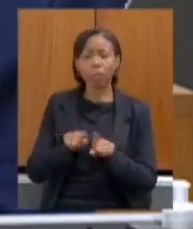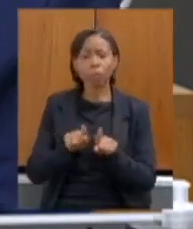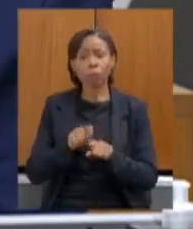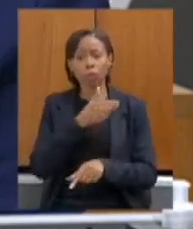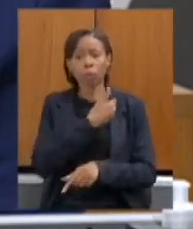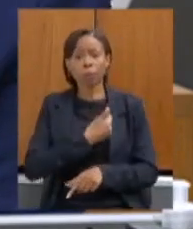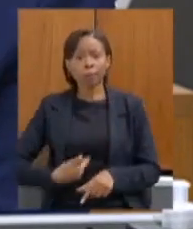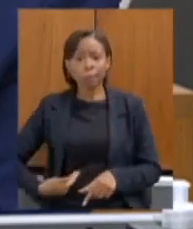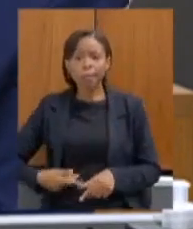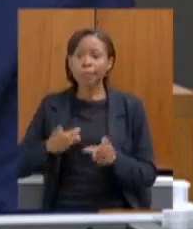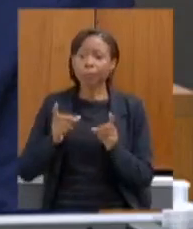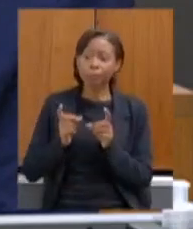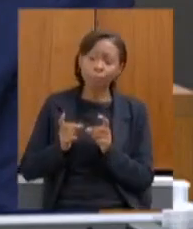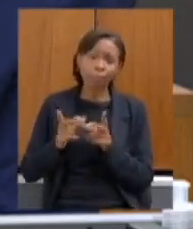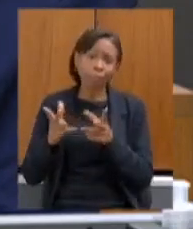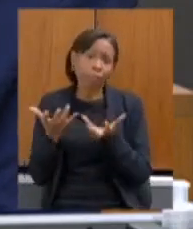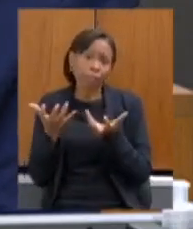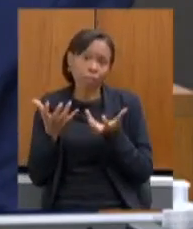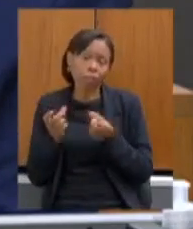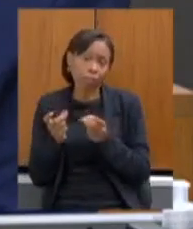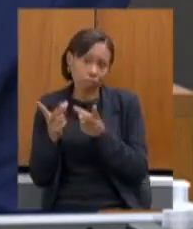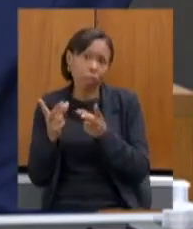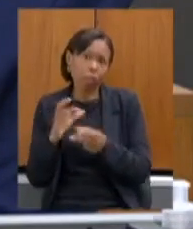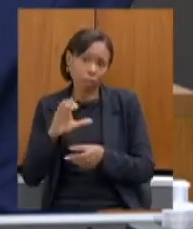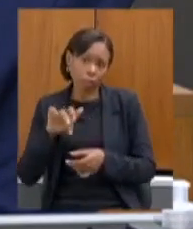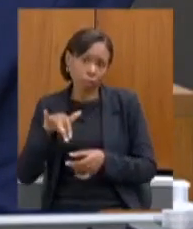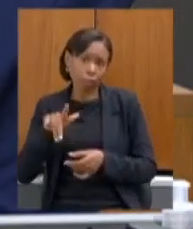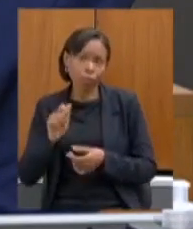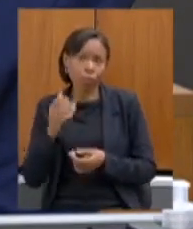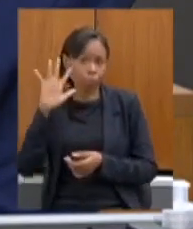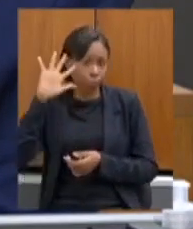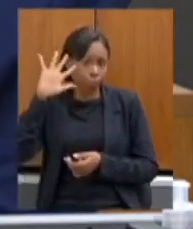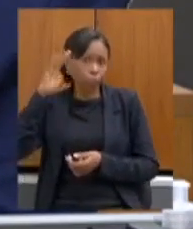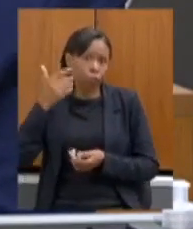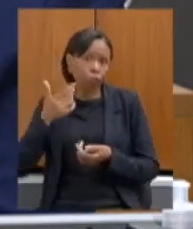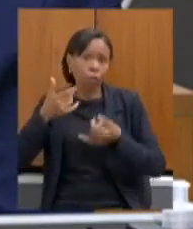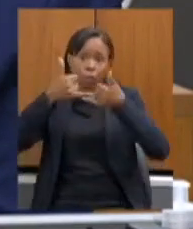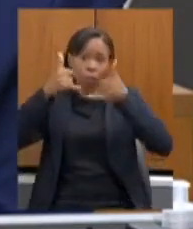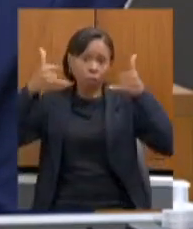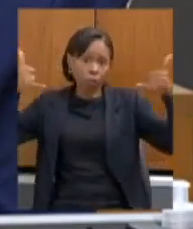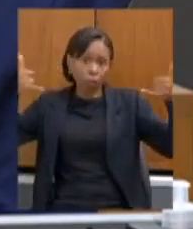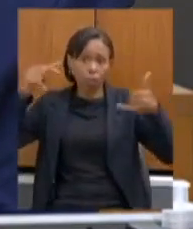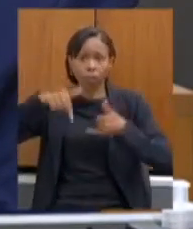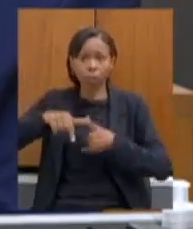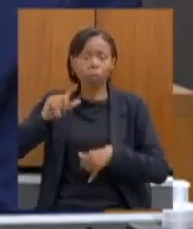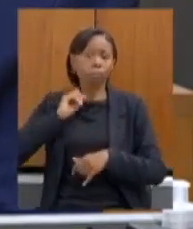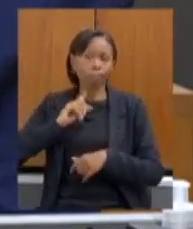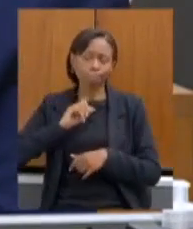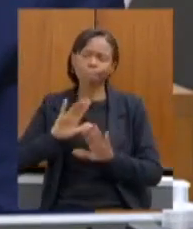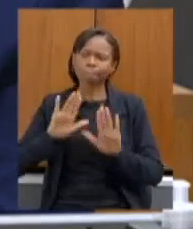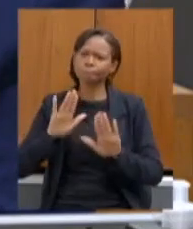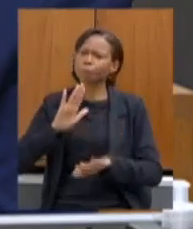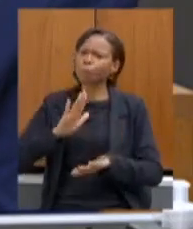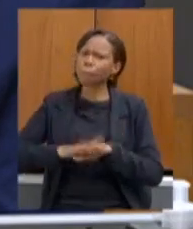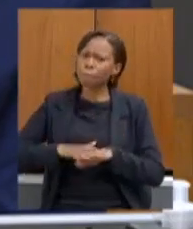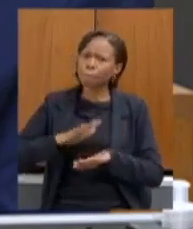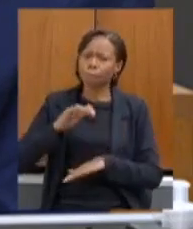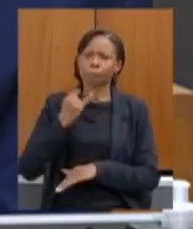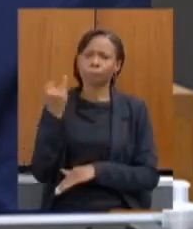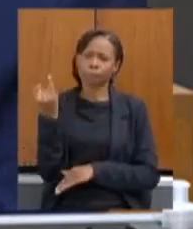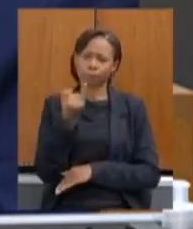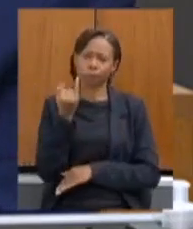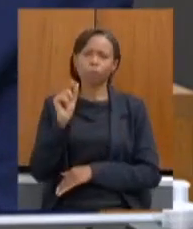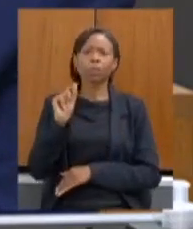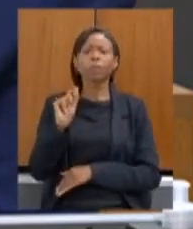de ser a favor da privatização da CEMIG como uma das soluções para a questão energética do nosso Estado. Acho que mais importante, deputado, de que